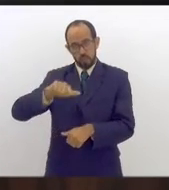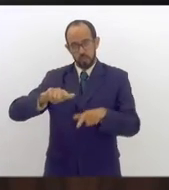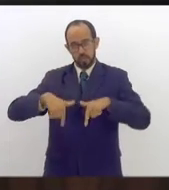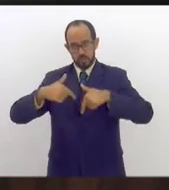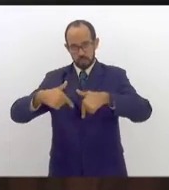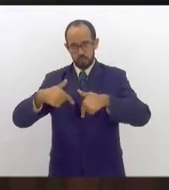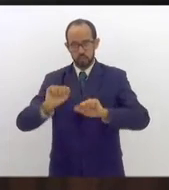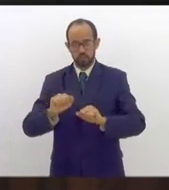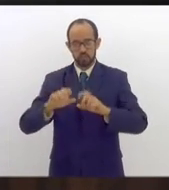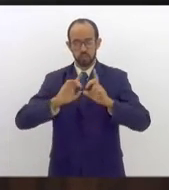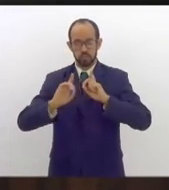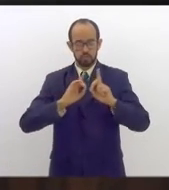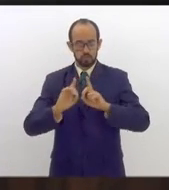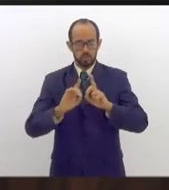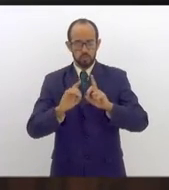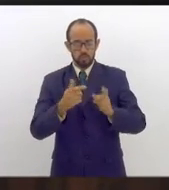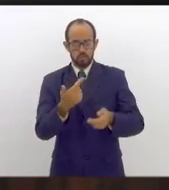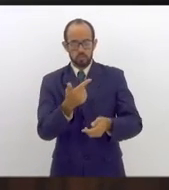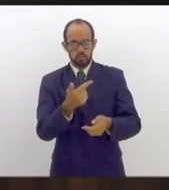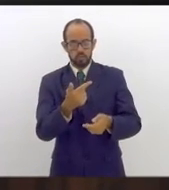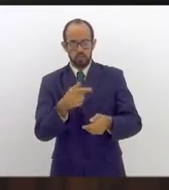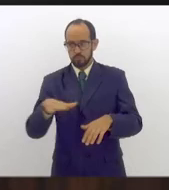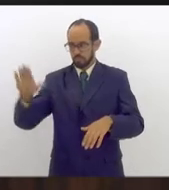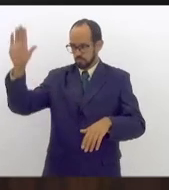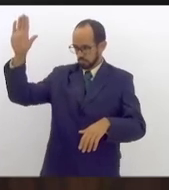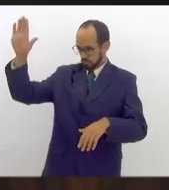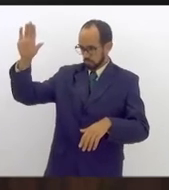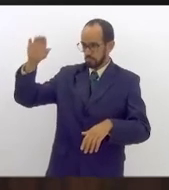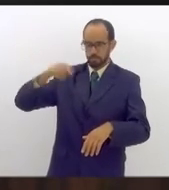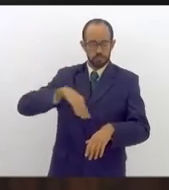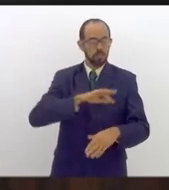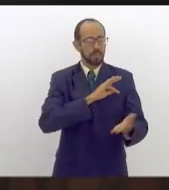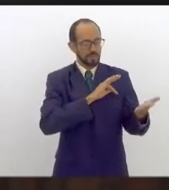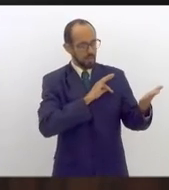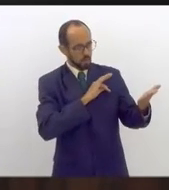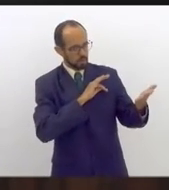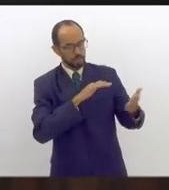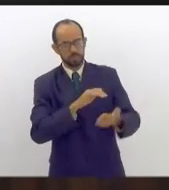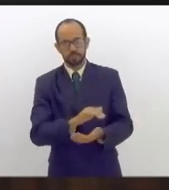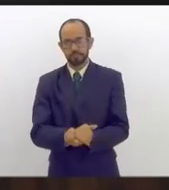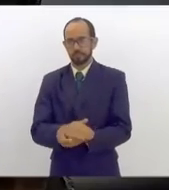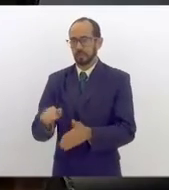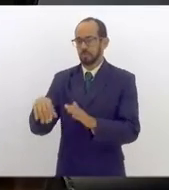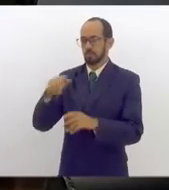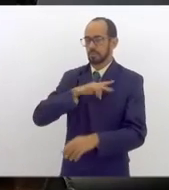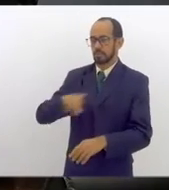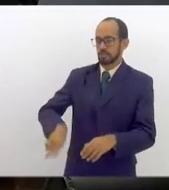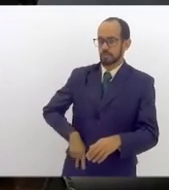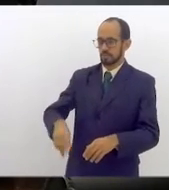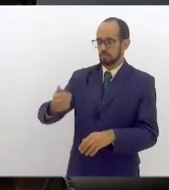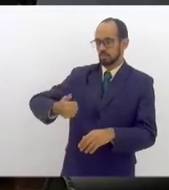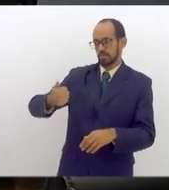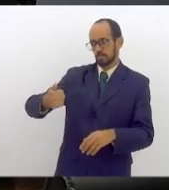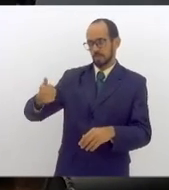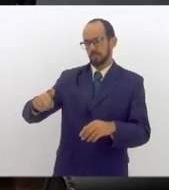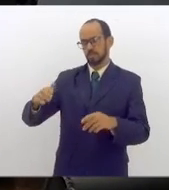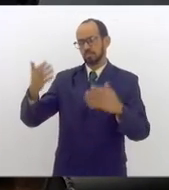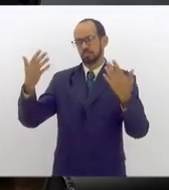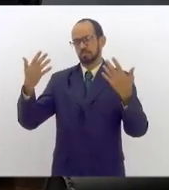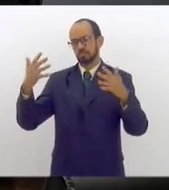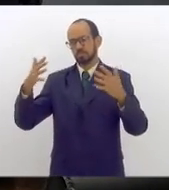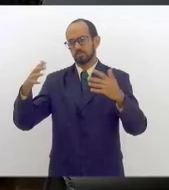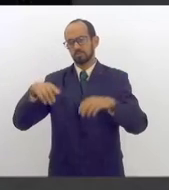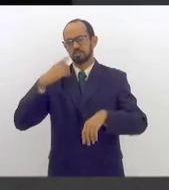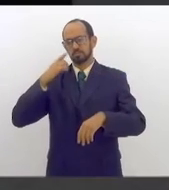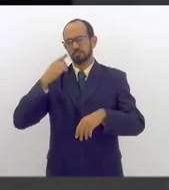providências. Em discussão. Para discutir, a deputada Marta Rocha. Presidente, primeiro de tudo, elogiar a iniciativa